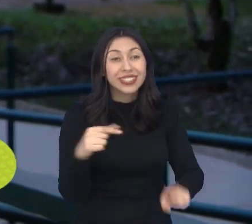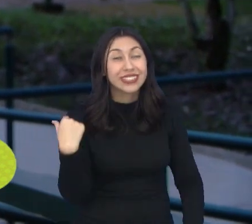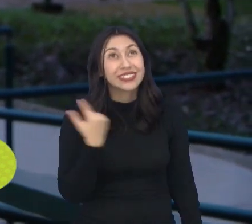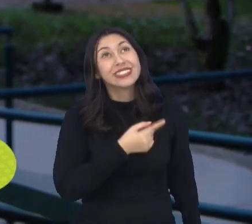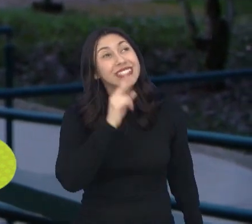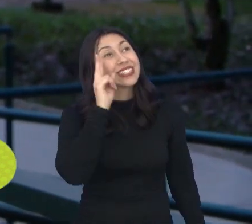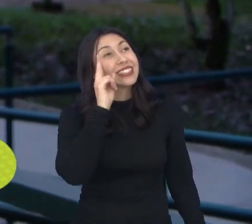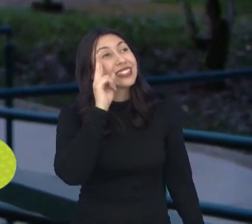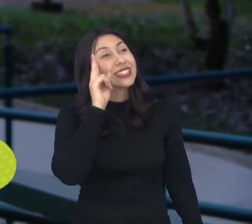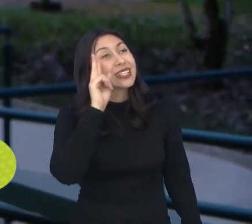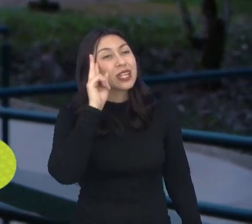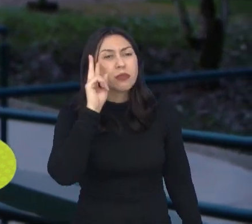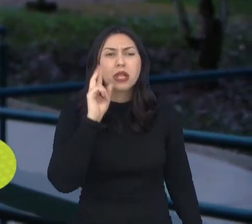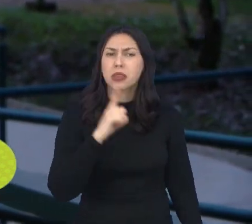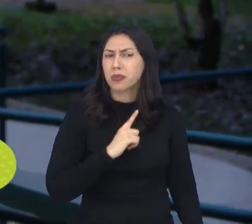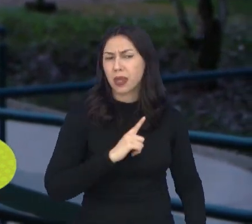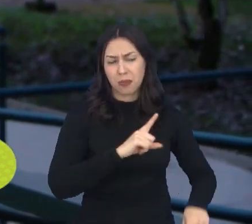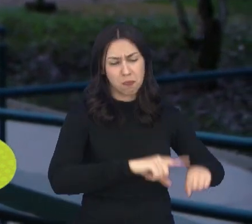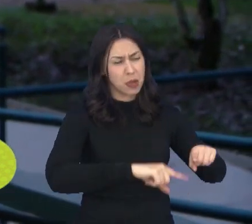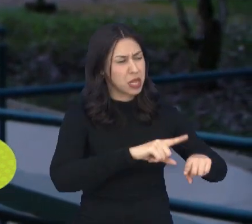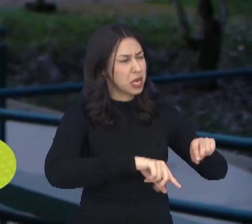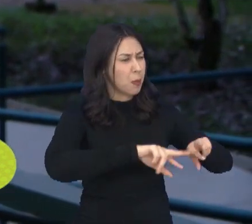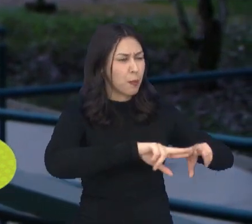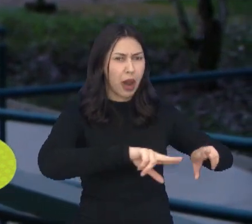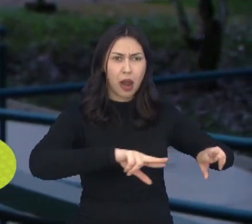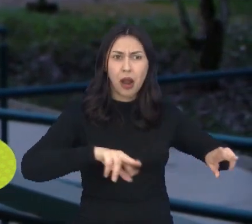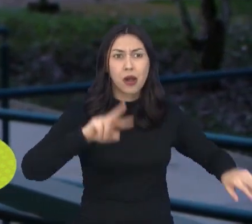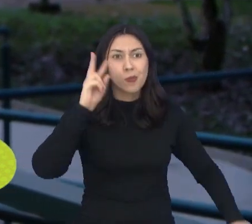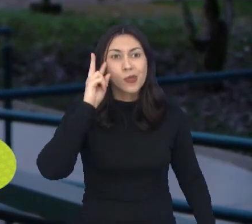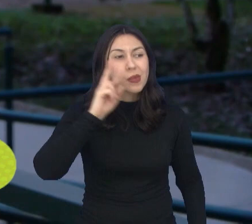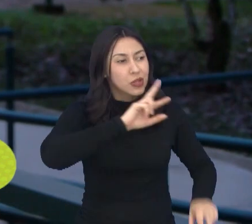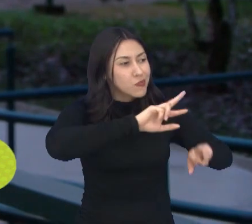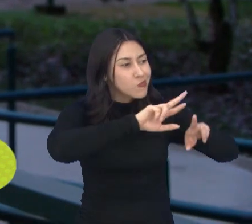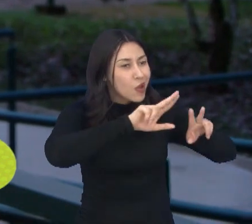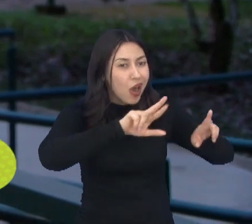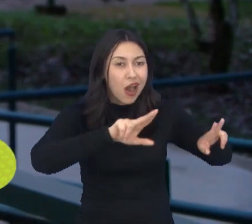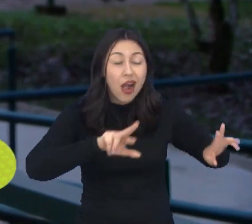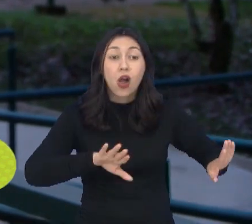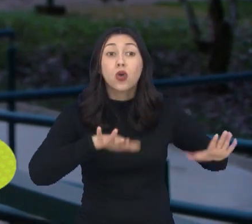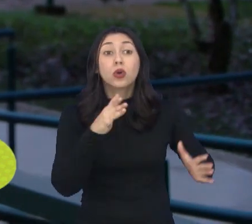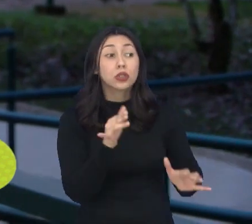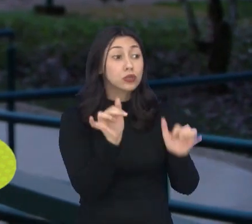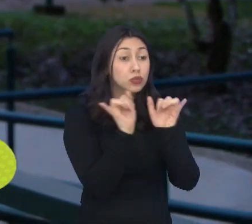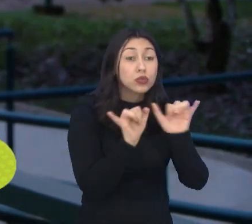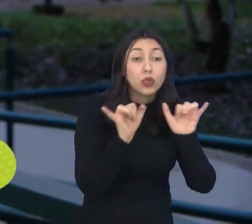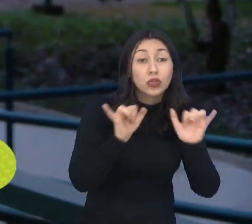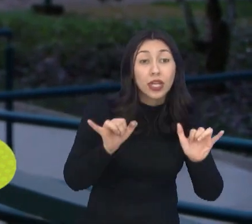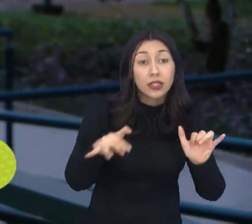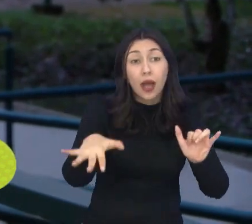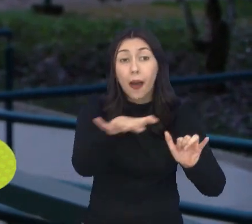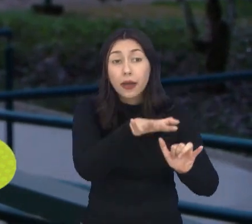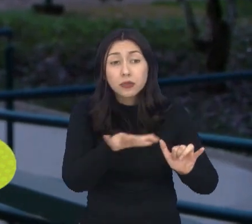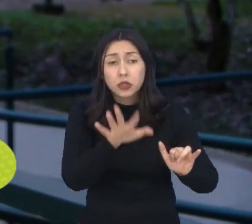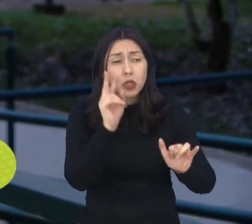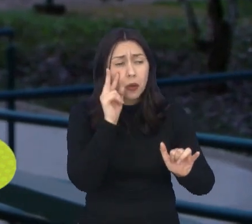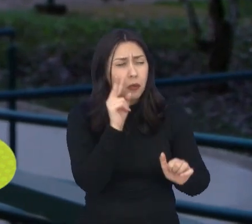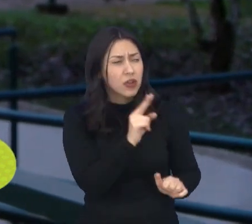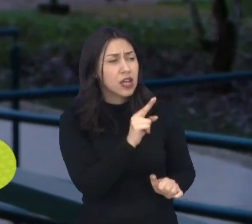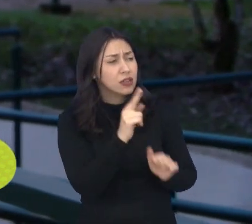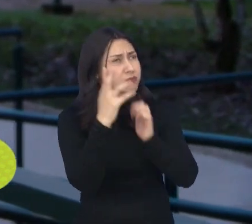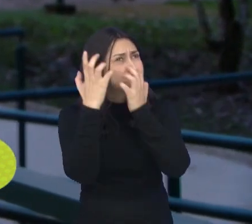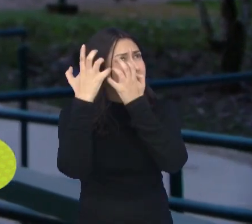para perceber que tem muito material e muitas memórias, né, que quando contadas elas oportunizam reflexões que são